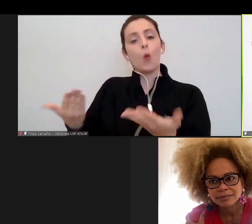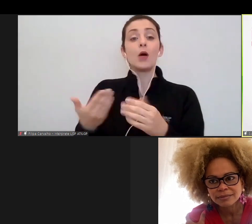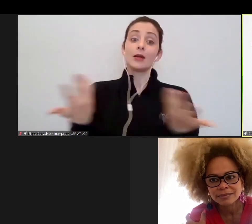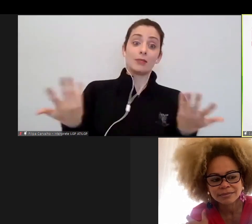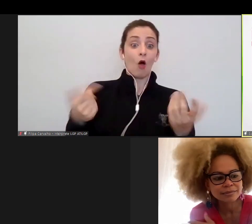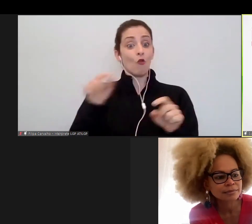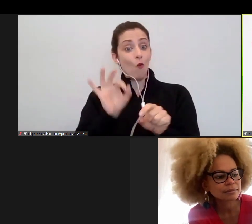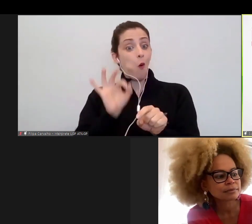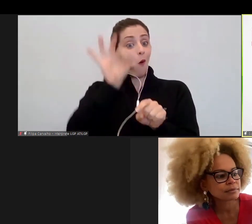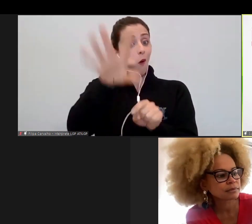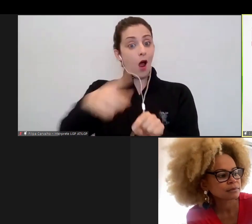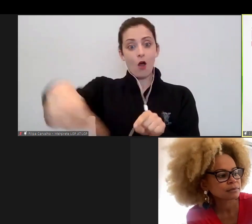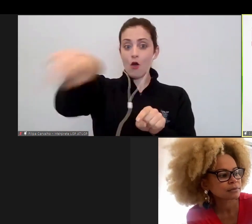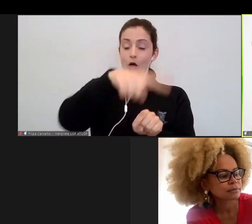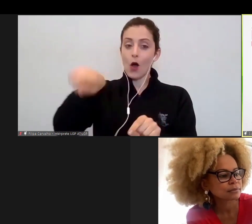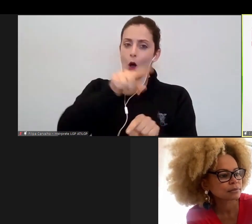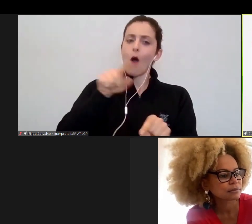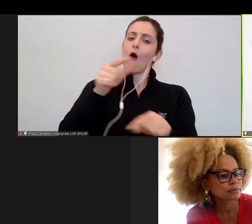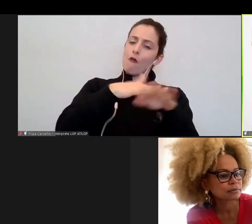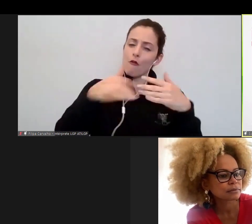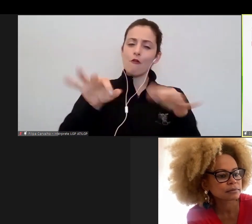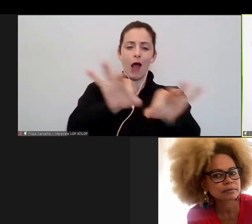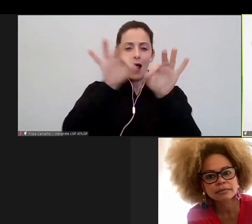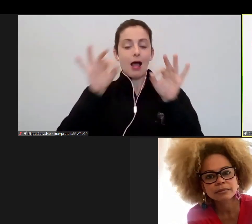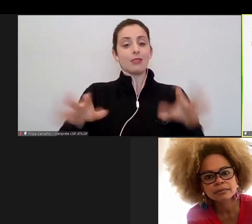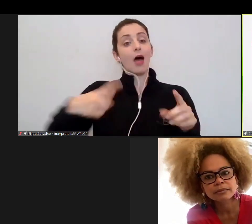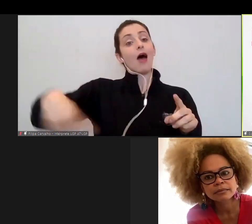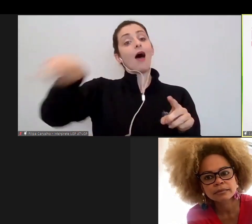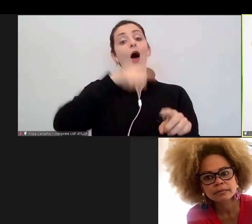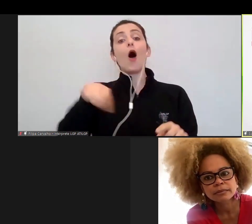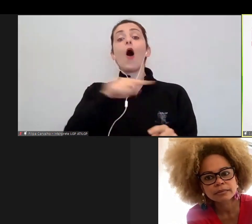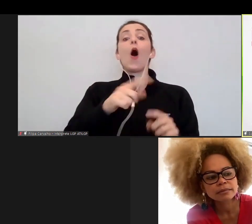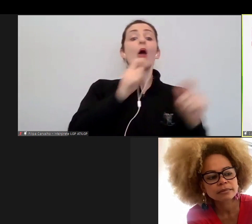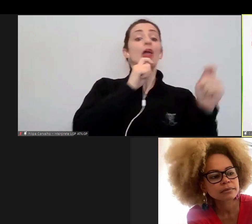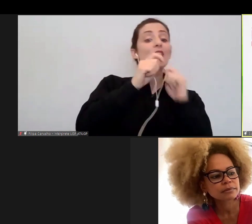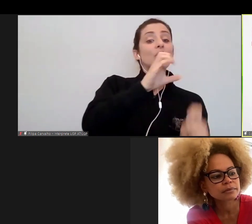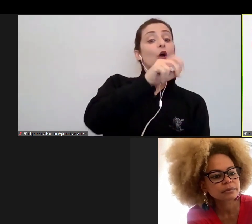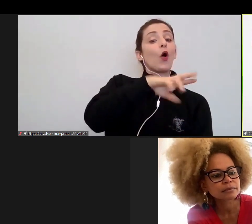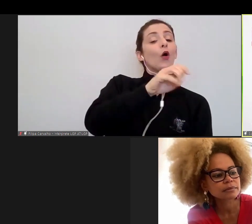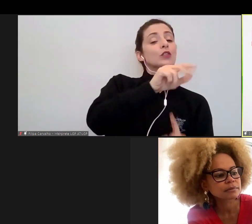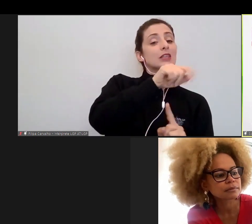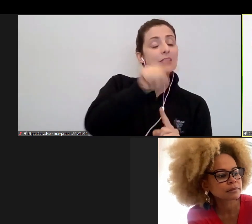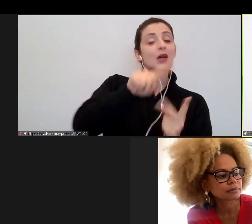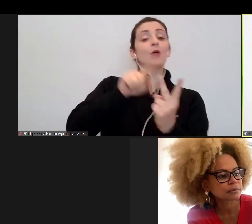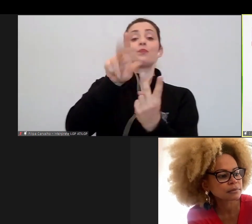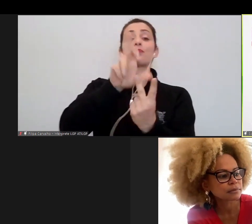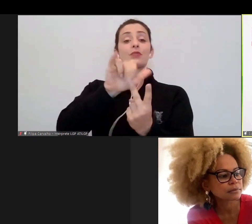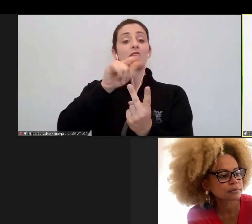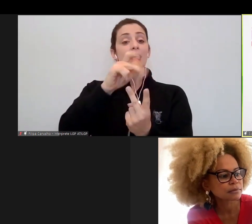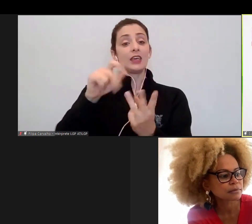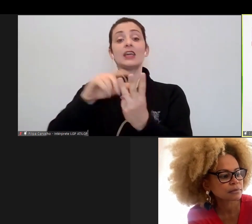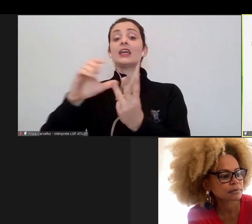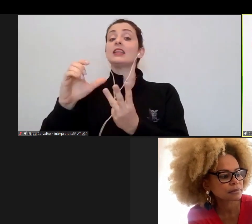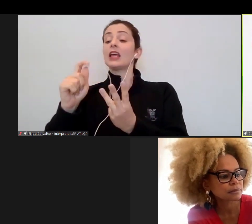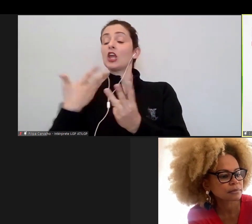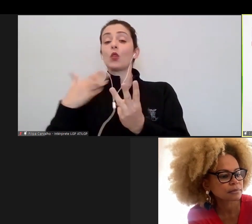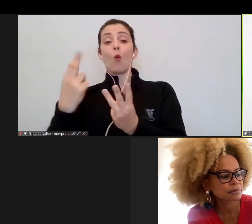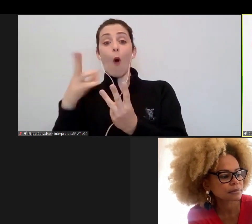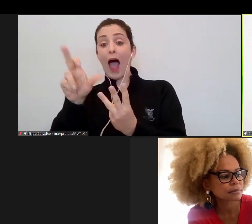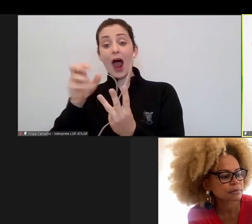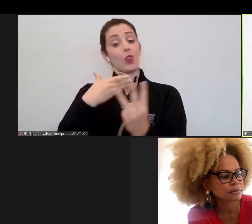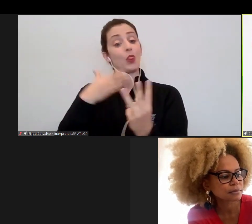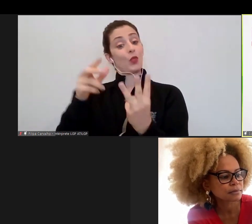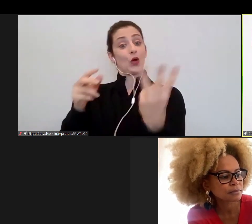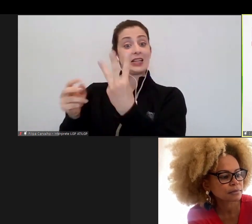enquanto acompanhamos aqui esta conversa entre a Conceição Queiroz, o Eduardo Homem da Costa e a Rita Albuquerque, irmos, no